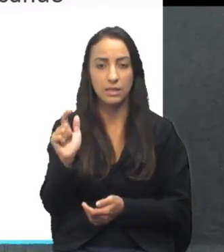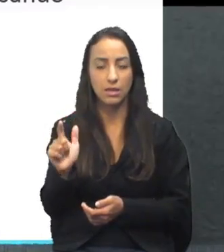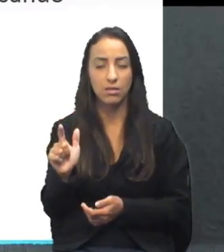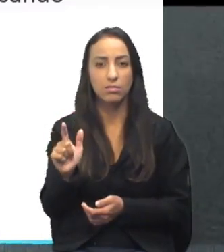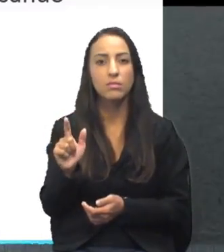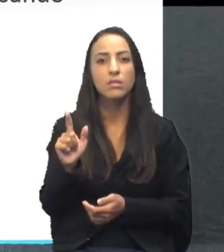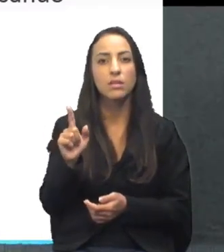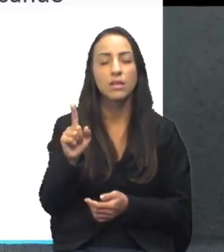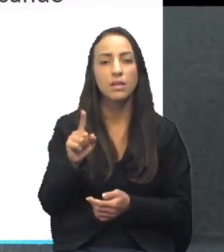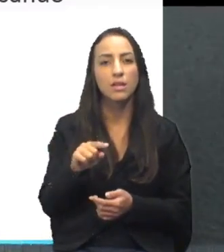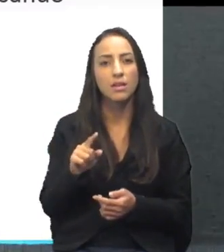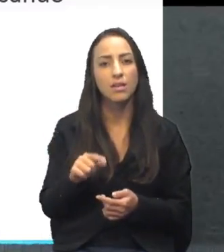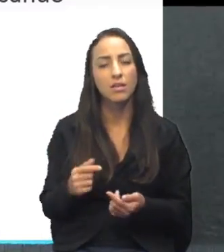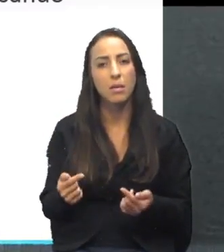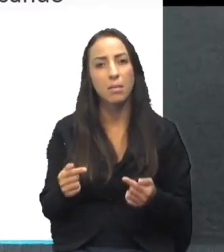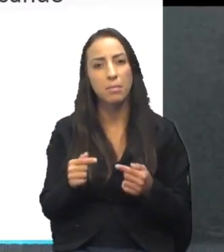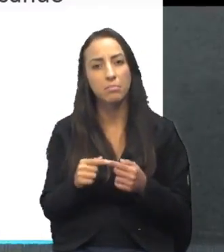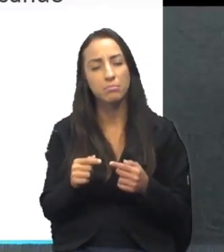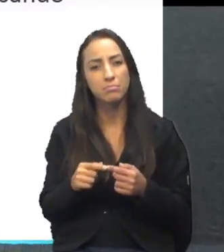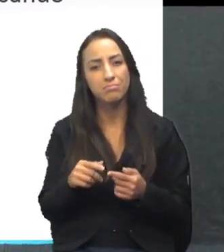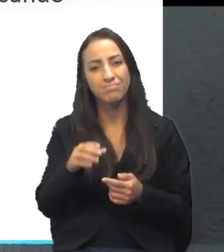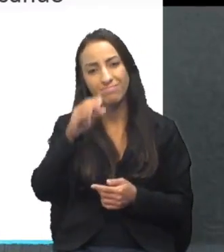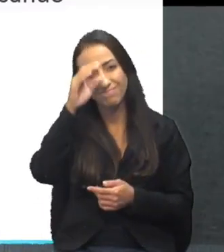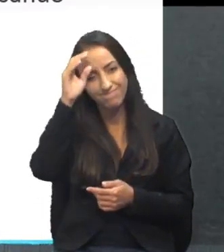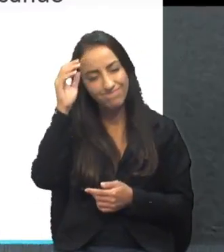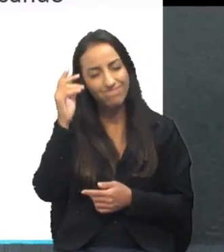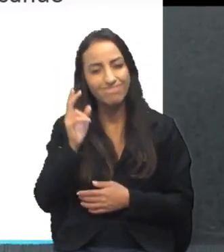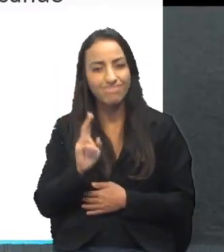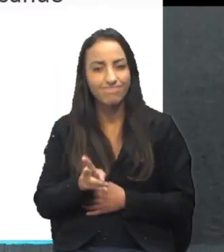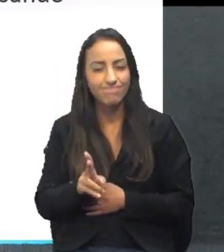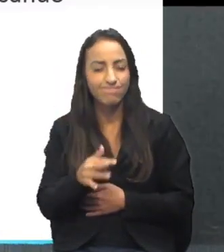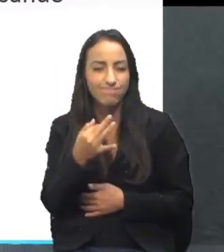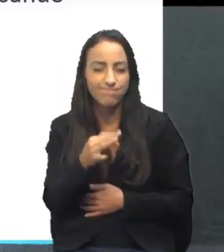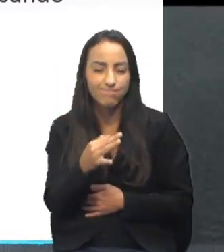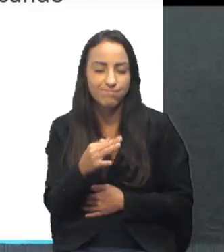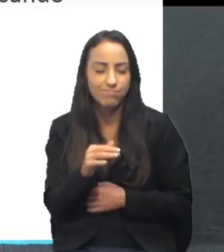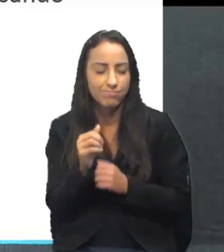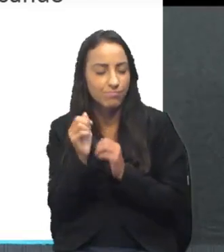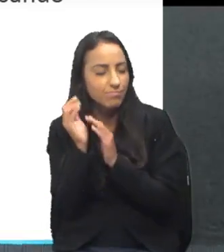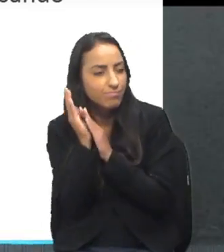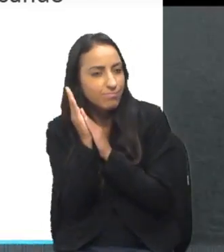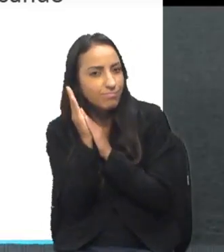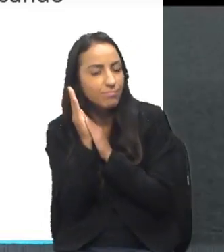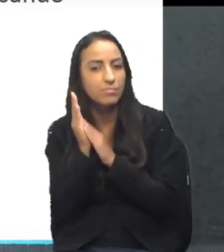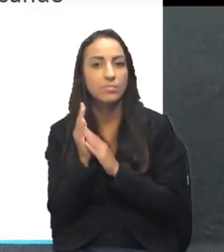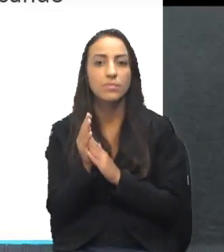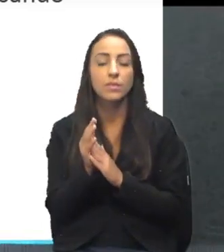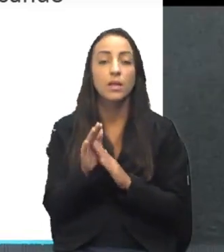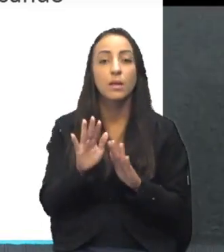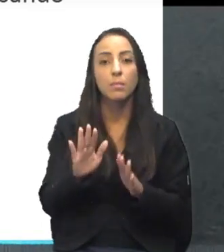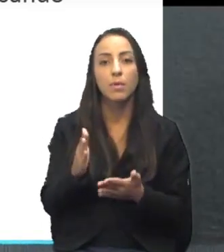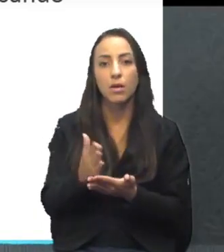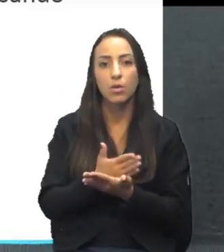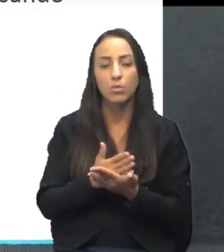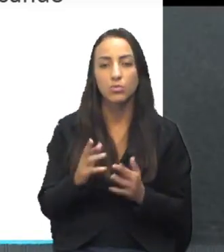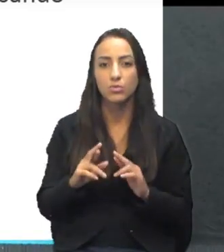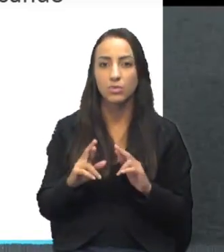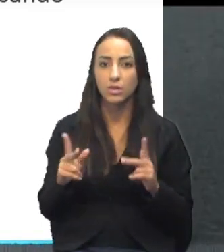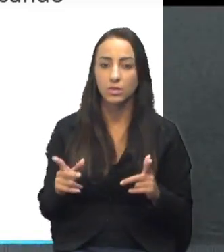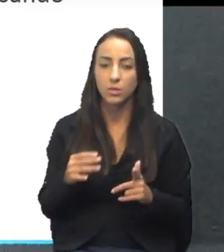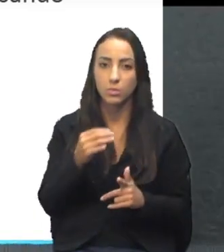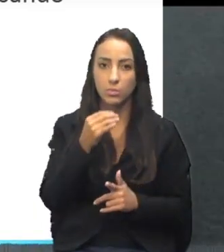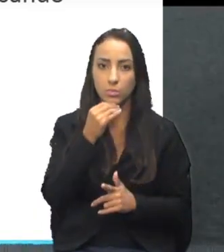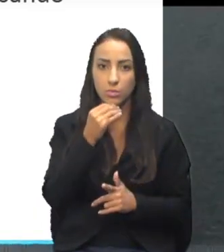caracteriza bastante o paciente que permanece com dor. Entretanto, com algumas diferenciações. O paciente com